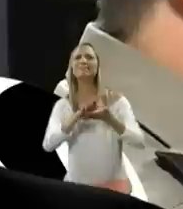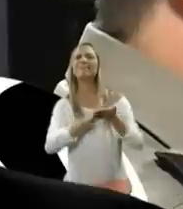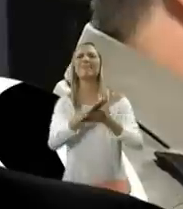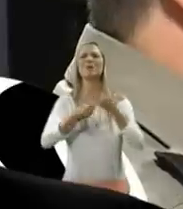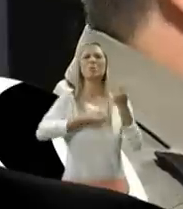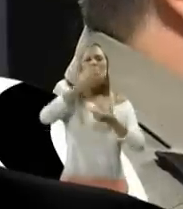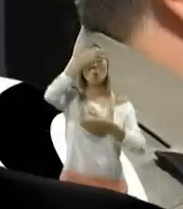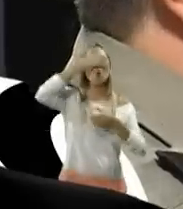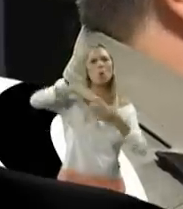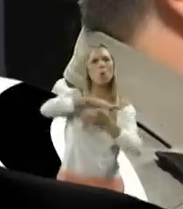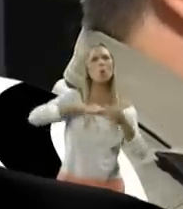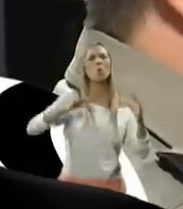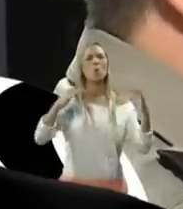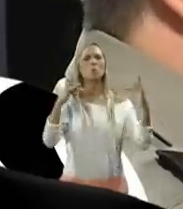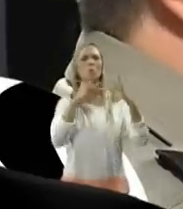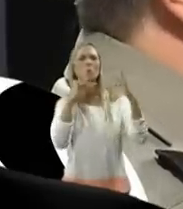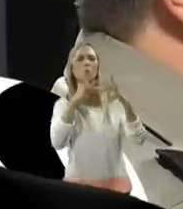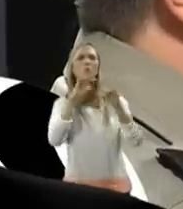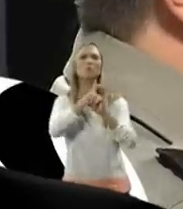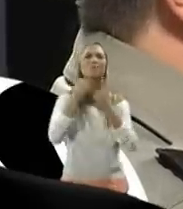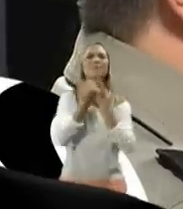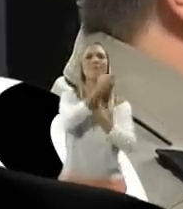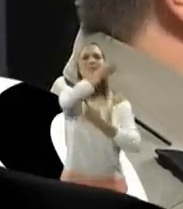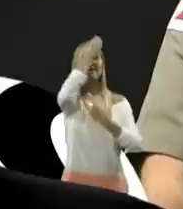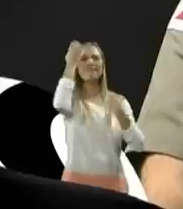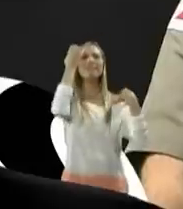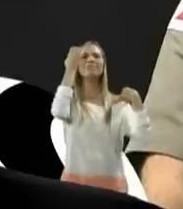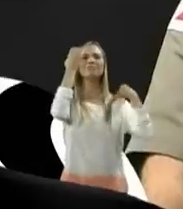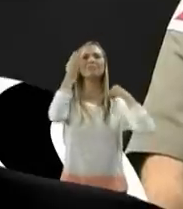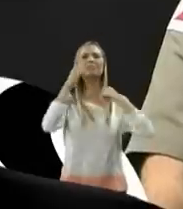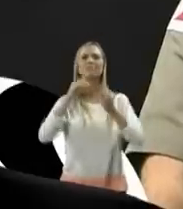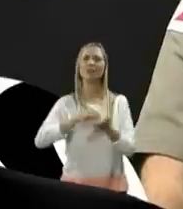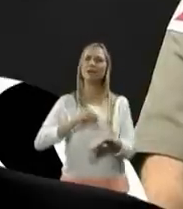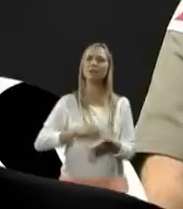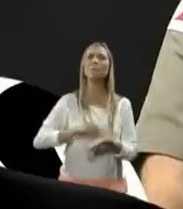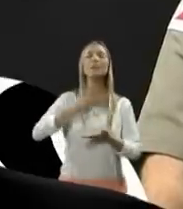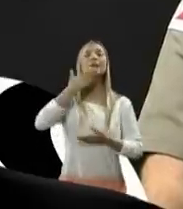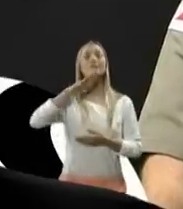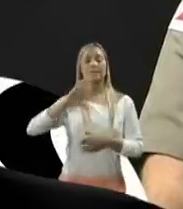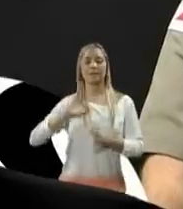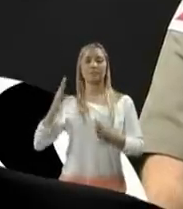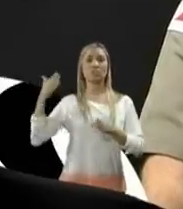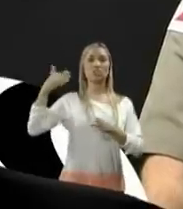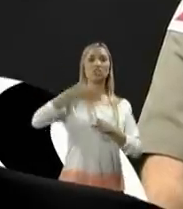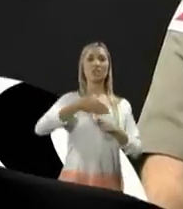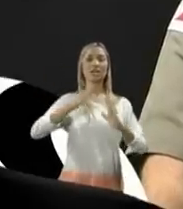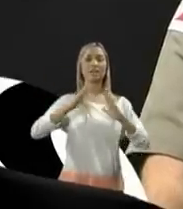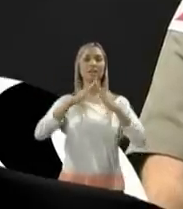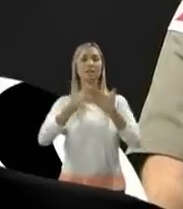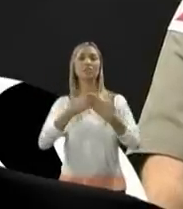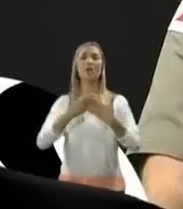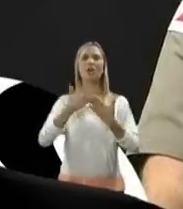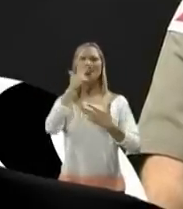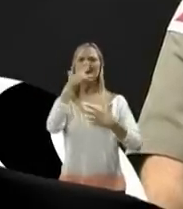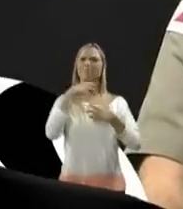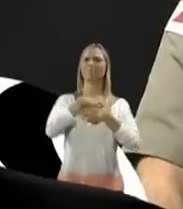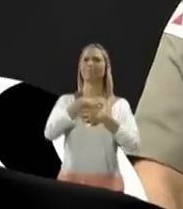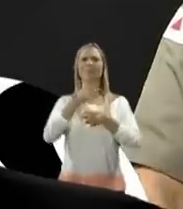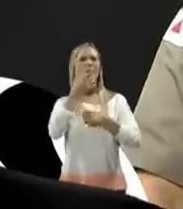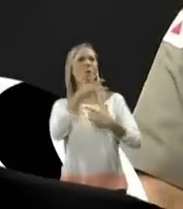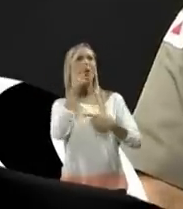de convívio social, né, de ética, e a criança chega na escola sem saber se comportar